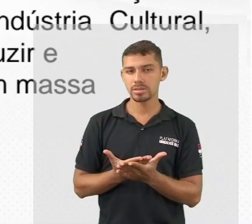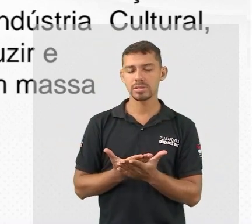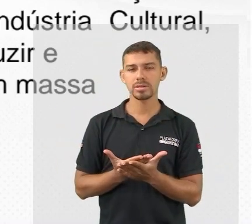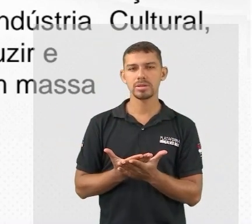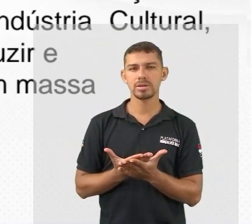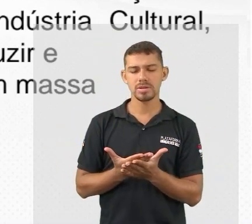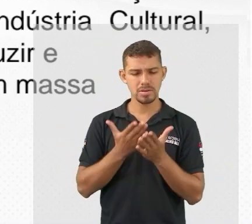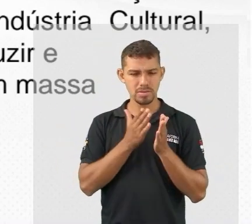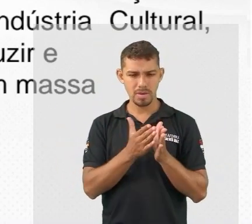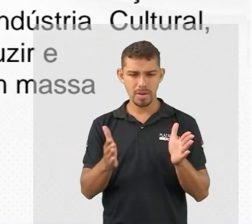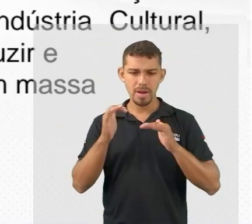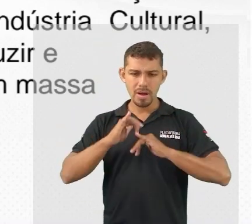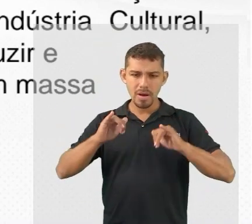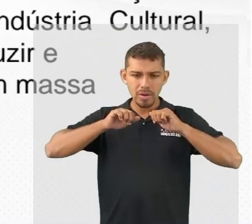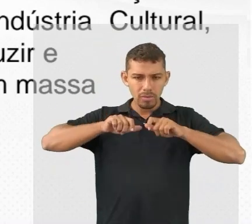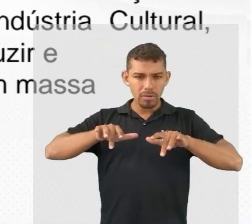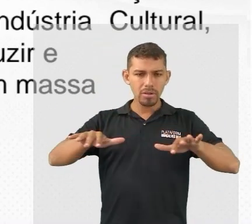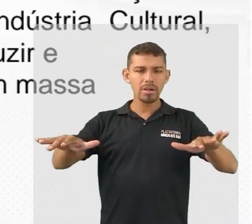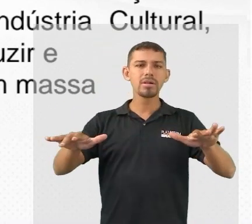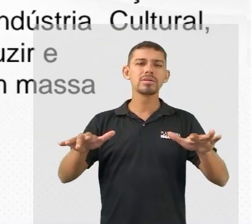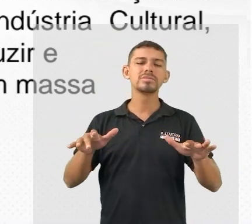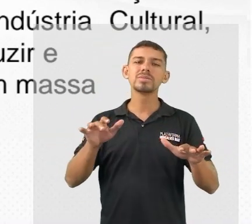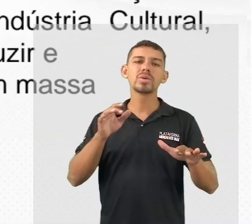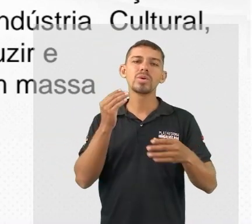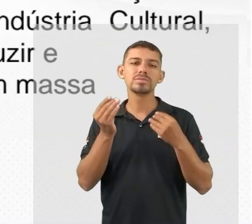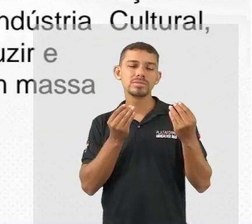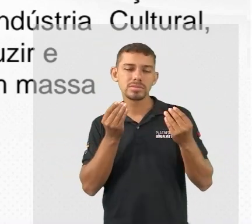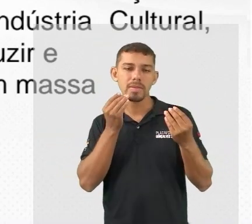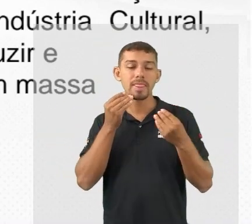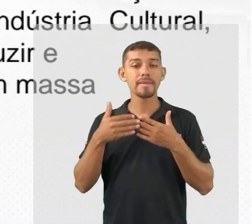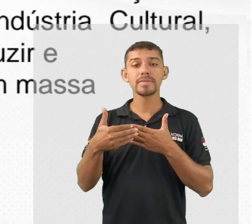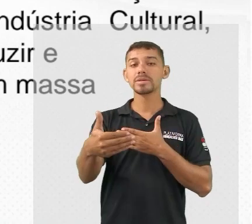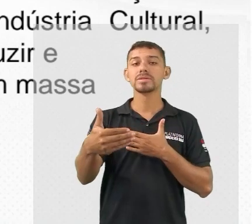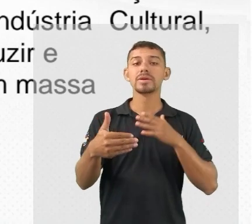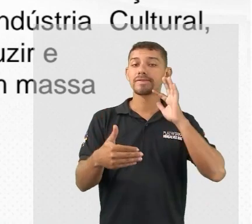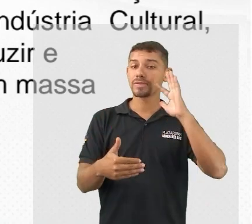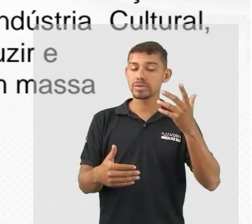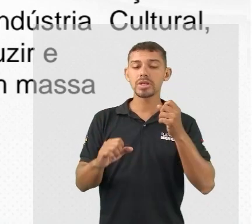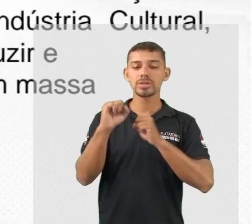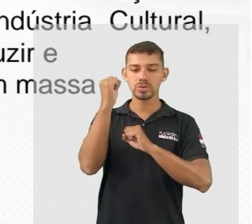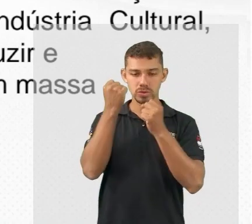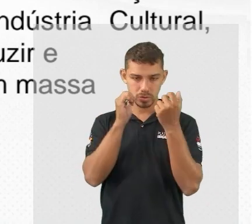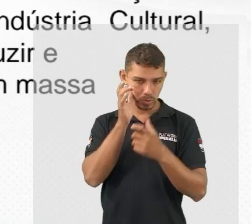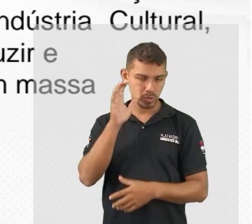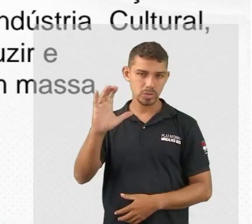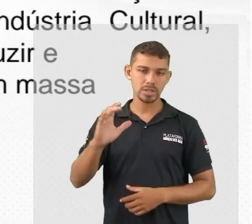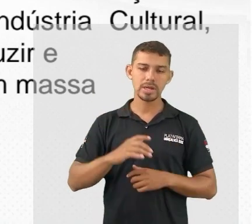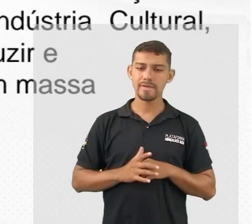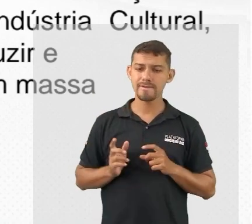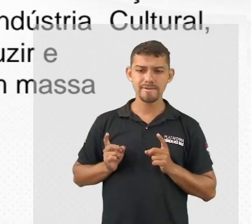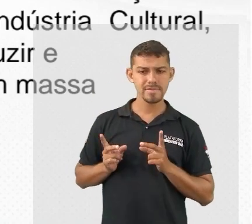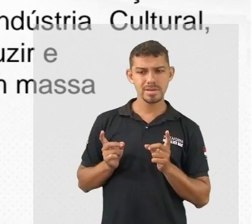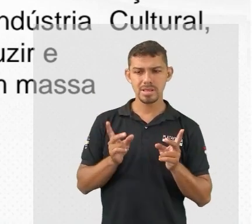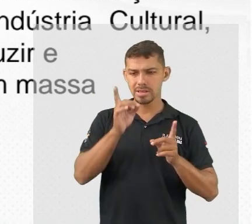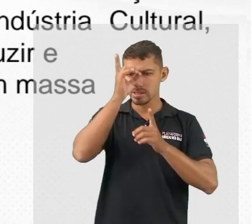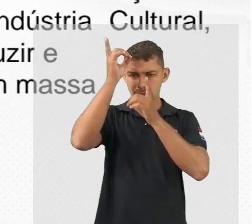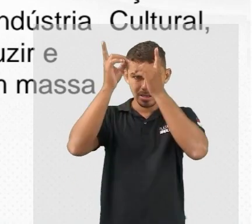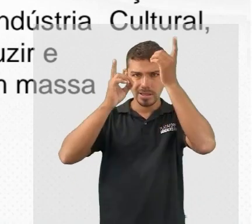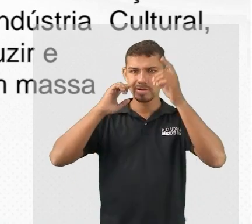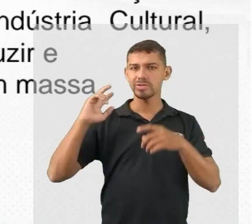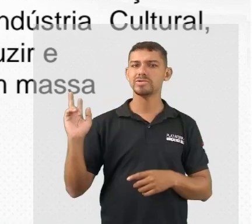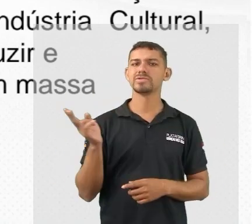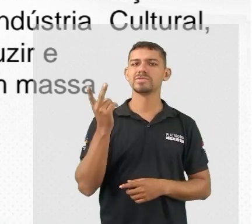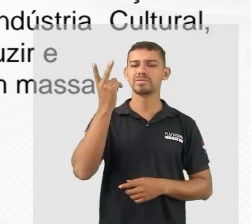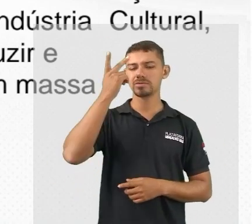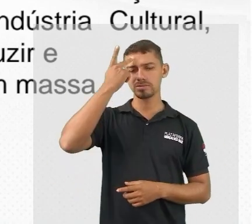o processo de propagação dessas ideologias. Como? A partir desse fenômeno da indústria cultural, né? Vendendo as suas ideias e os seus